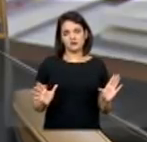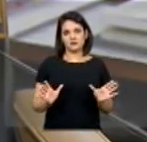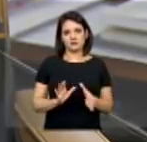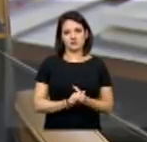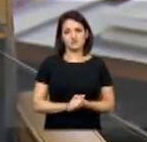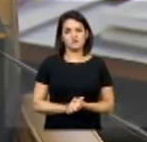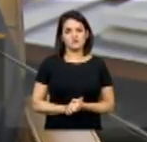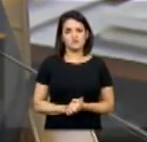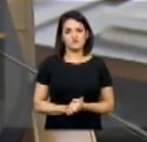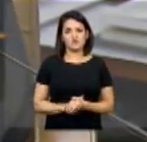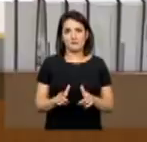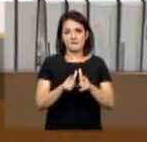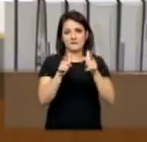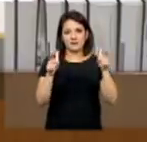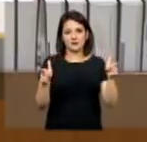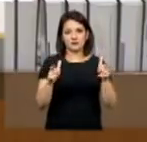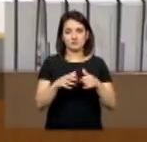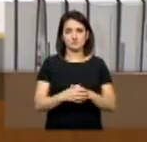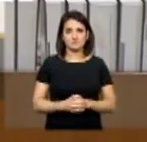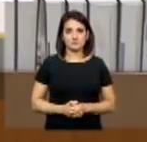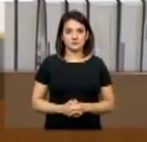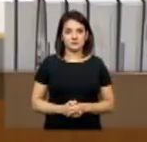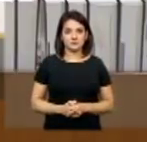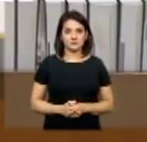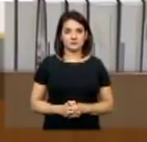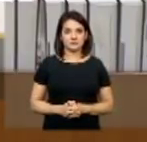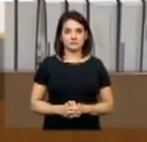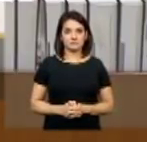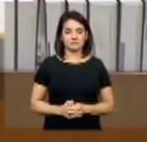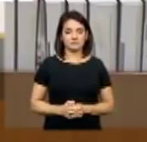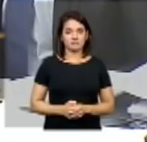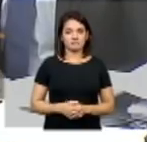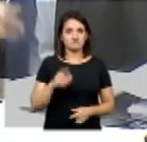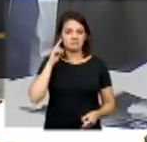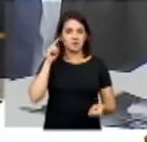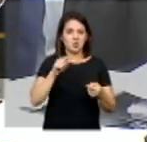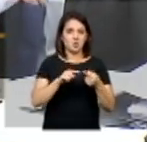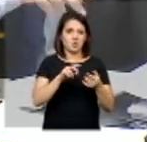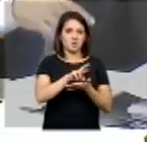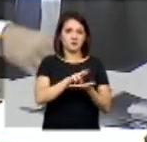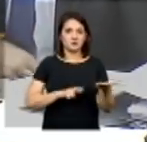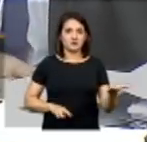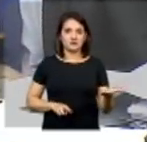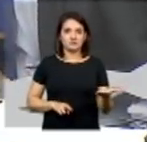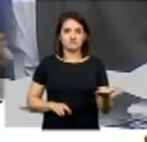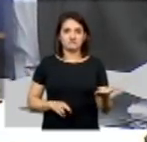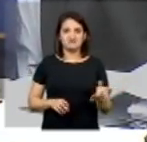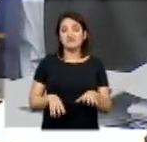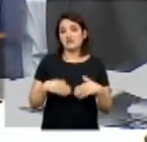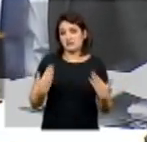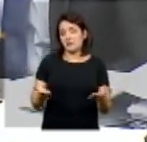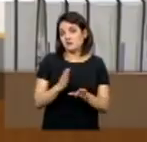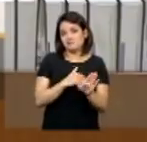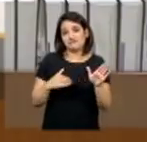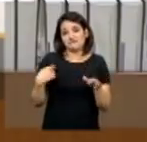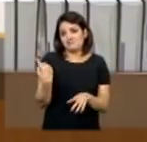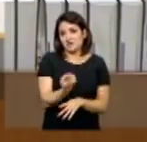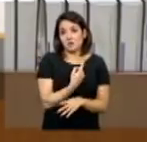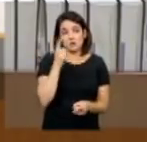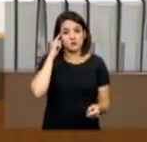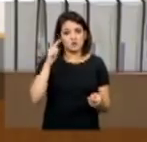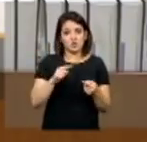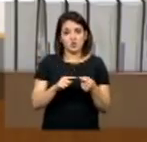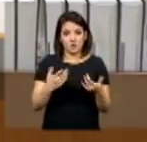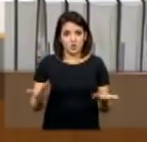majoritária do colegiado se o senhor concorda o ator renato concorda estamos todos de acordo eles